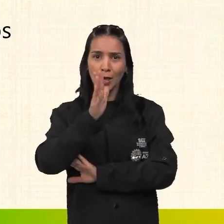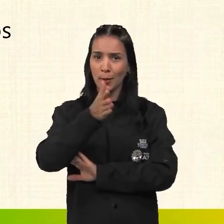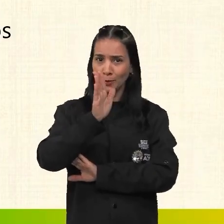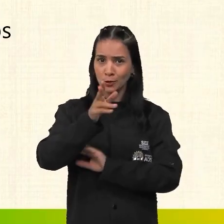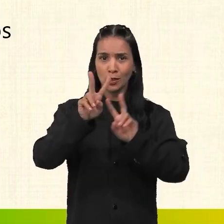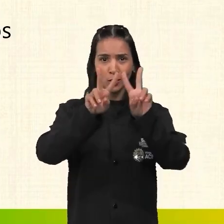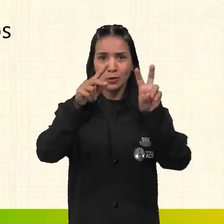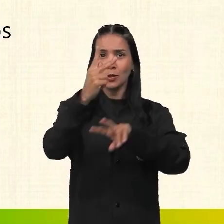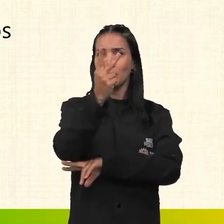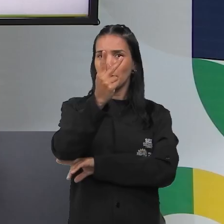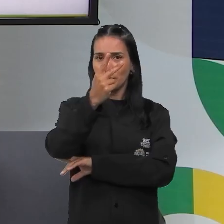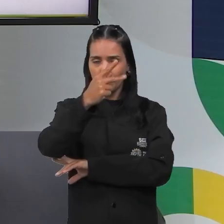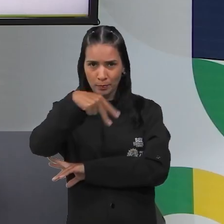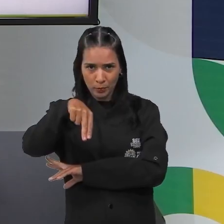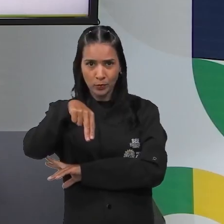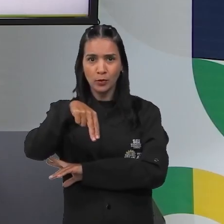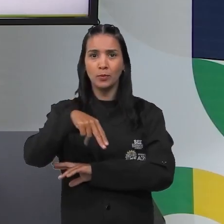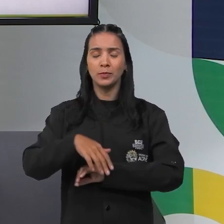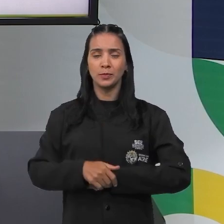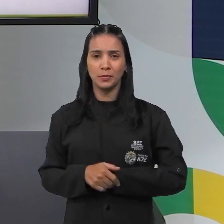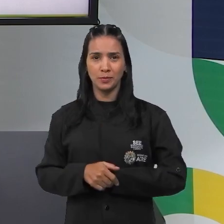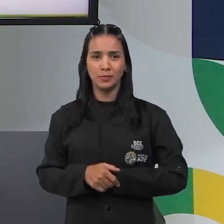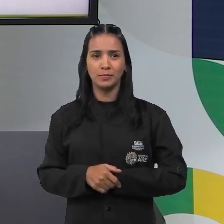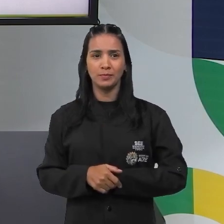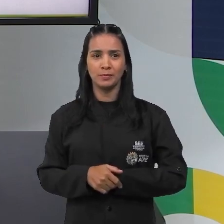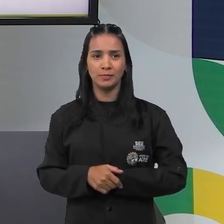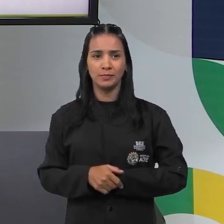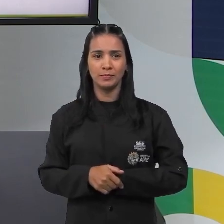pronomes interrogativos.